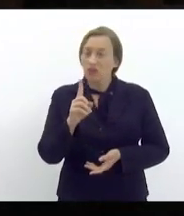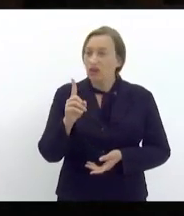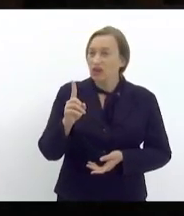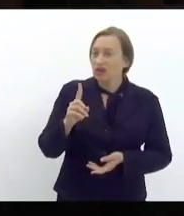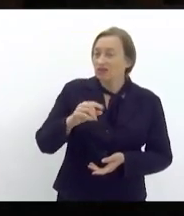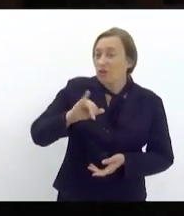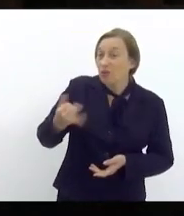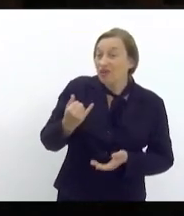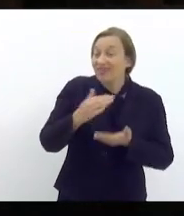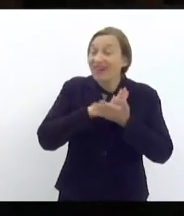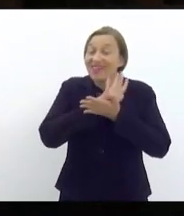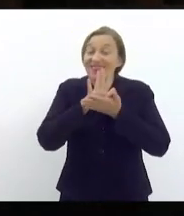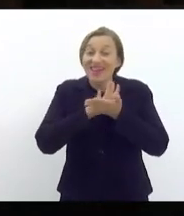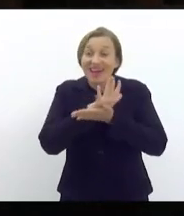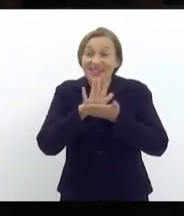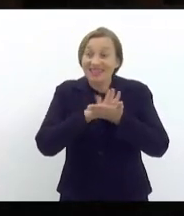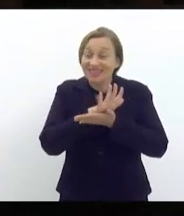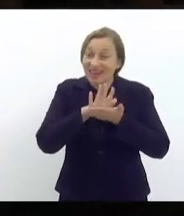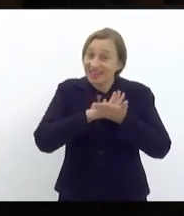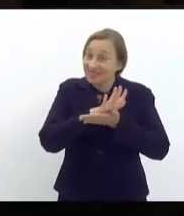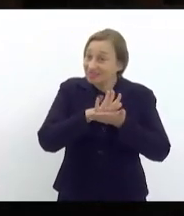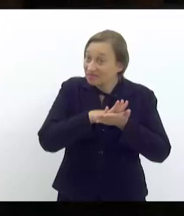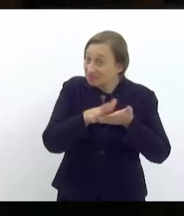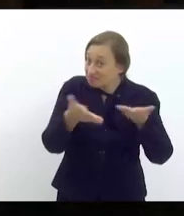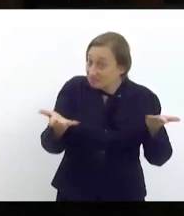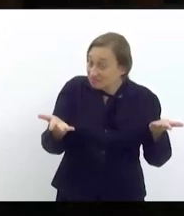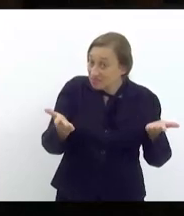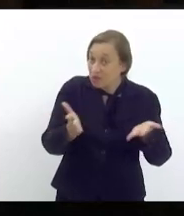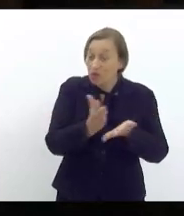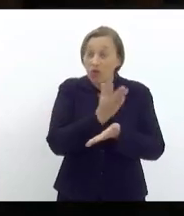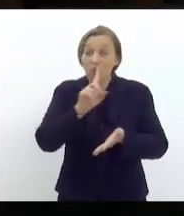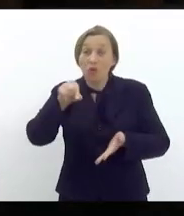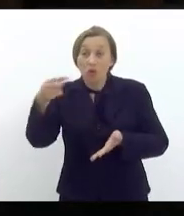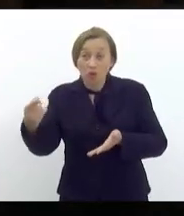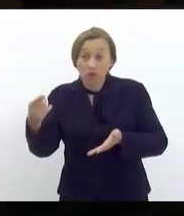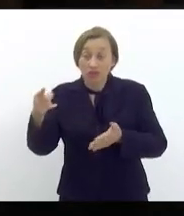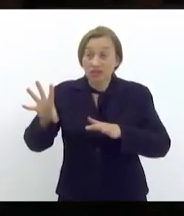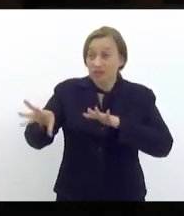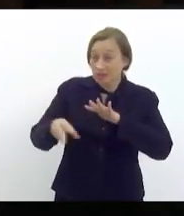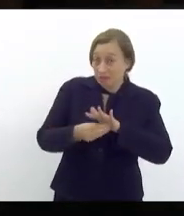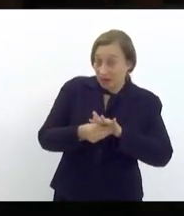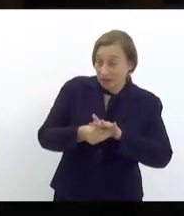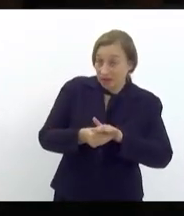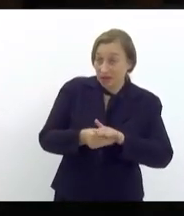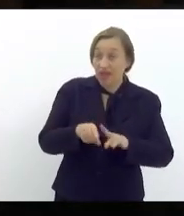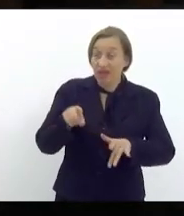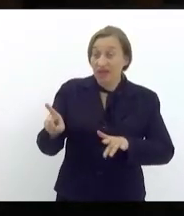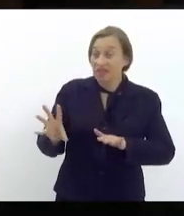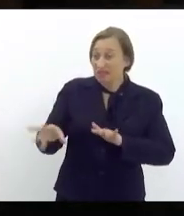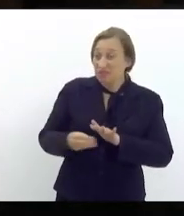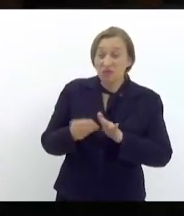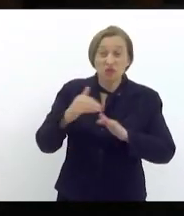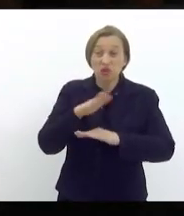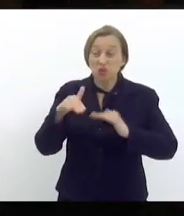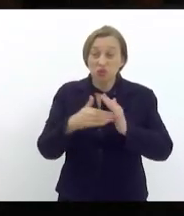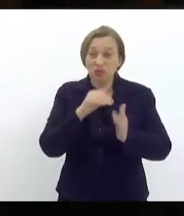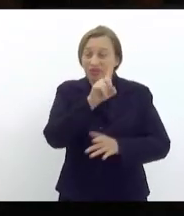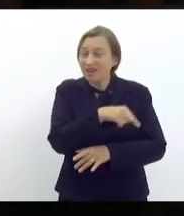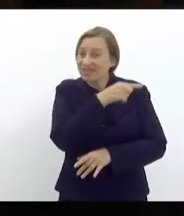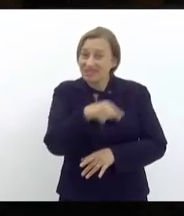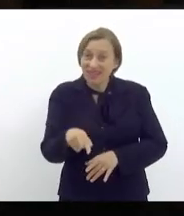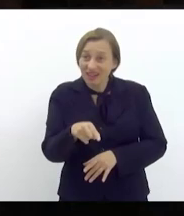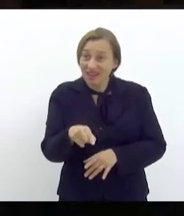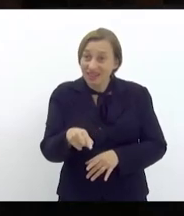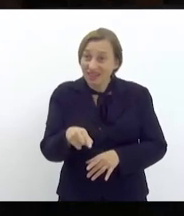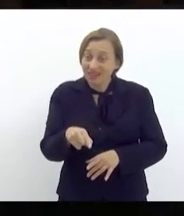nem mesmo para o anexo aqui como muitas outras emendas se queixaram essa emenda ela foi totalmente rejeitada